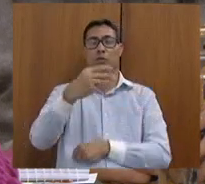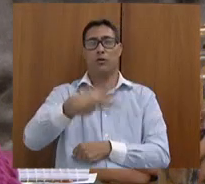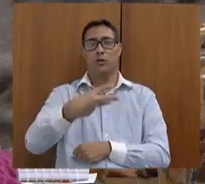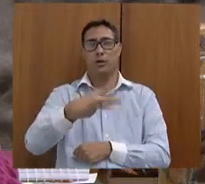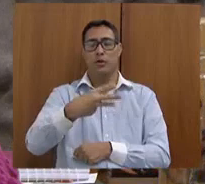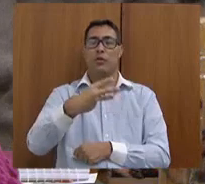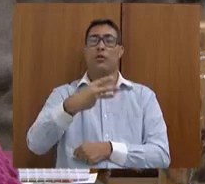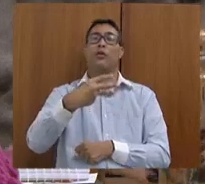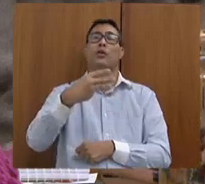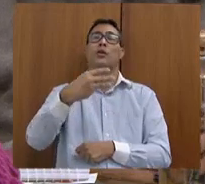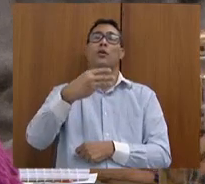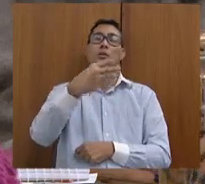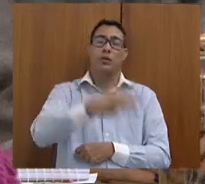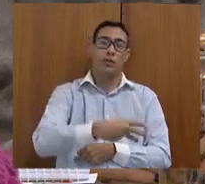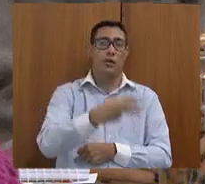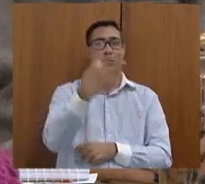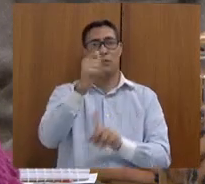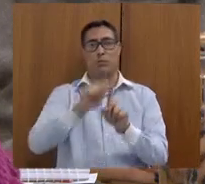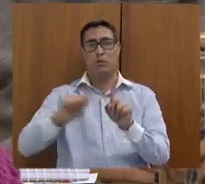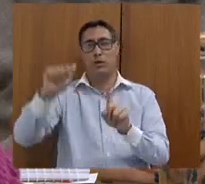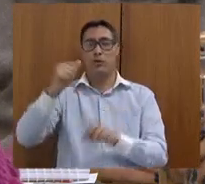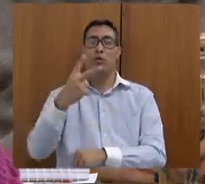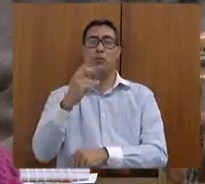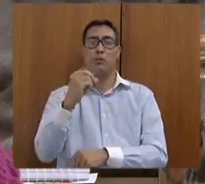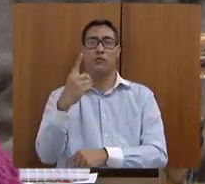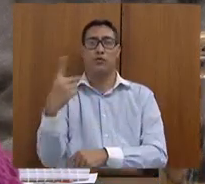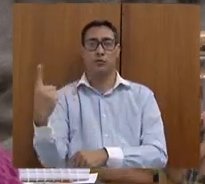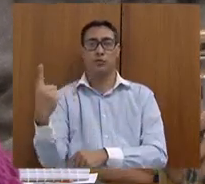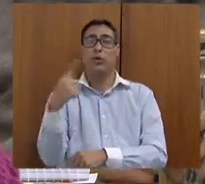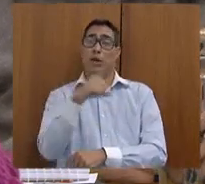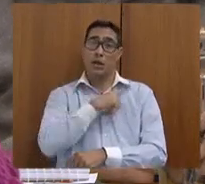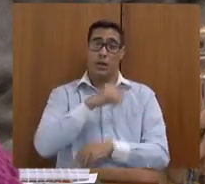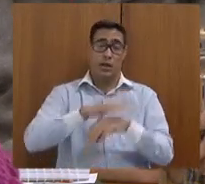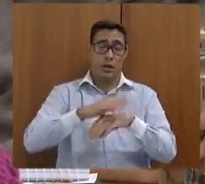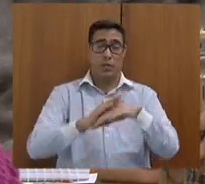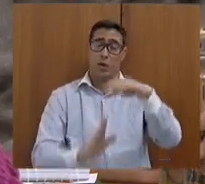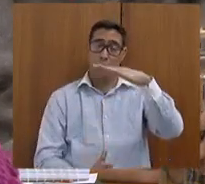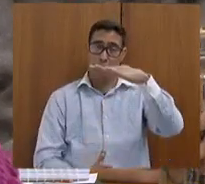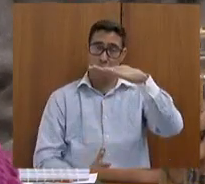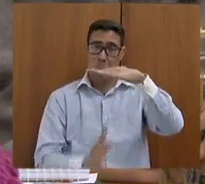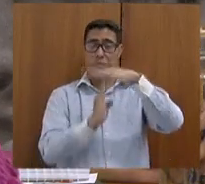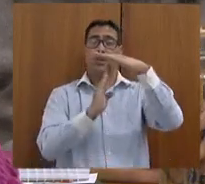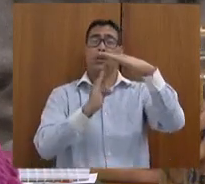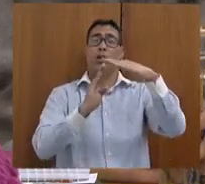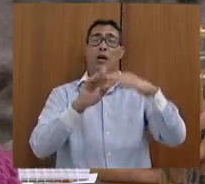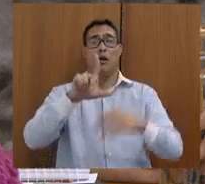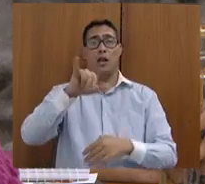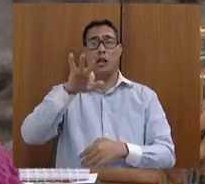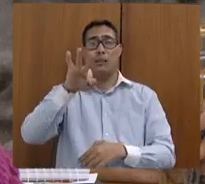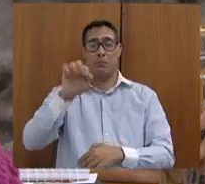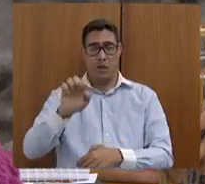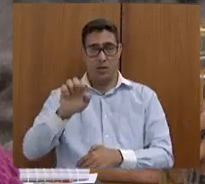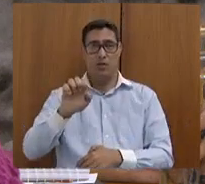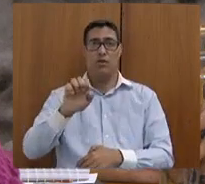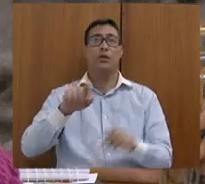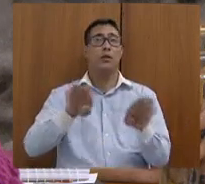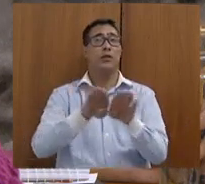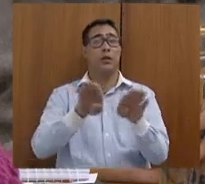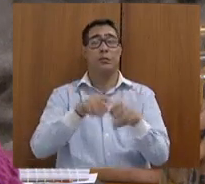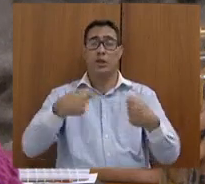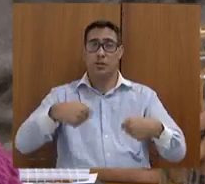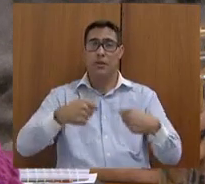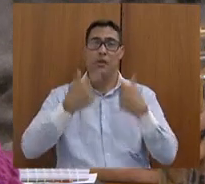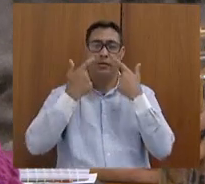quadrimestre de 2021 visto tendo em vista que ele excedeu o limite prudencial conforme mencionado acima devendo ser